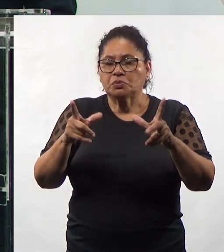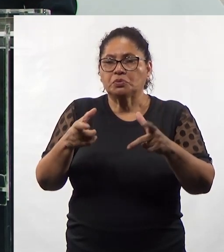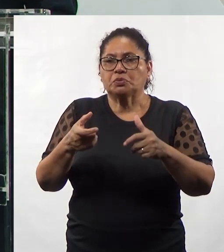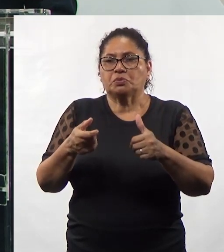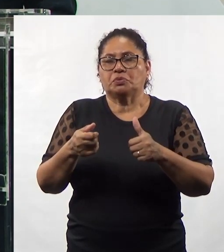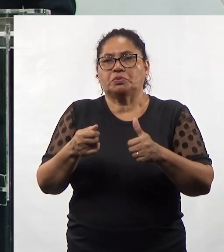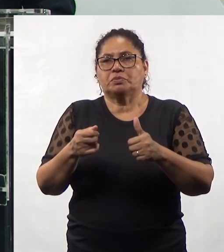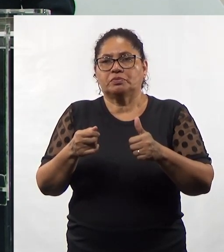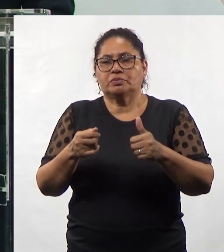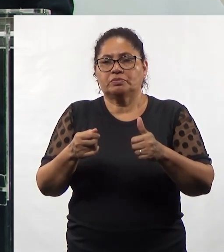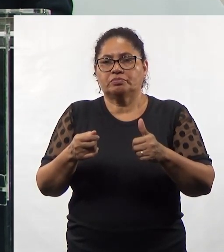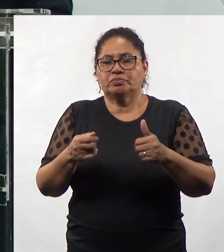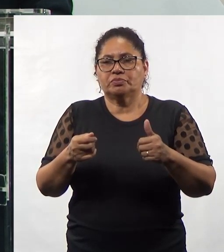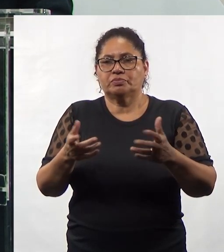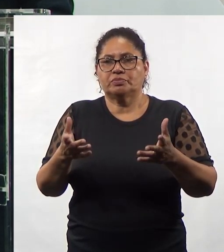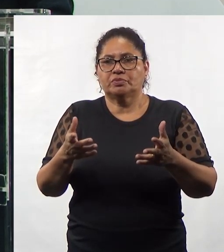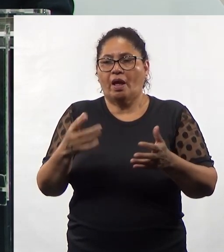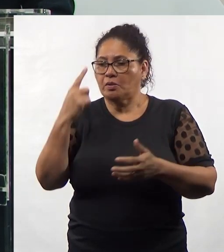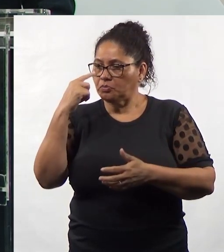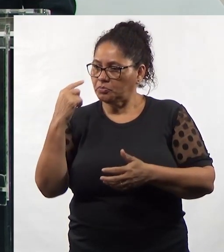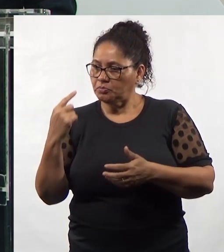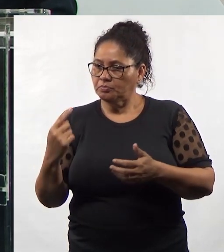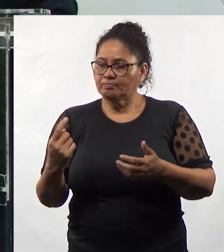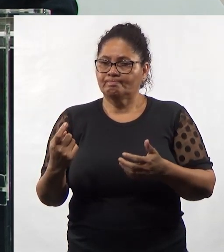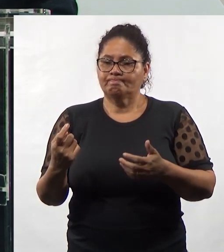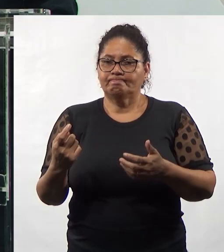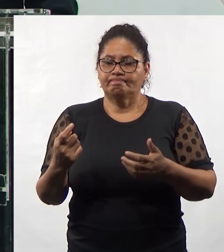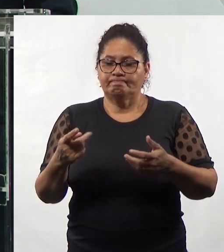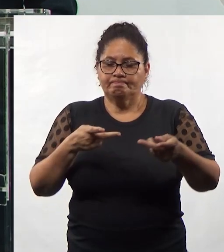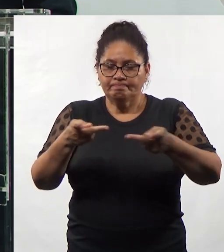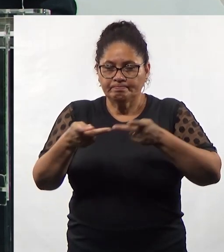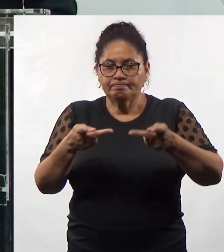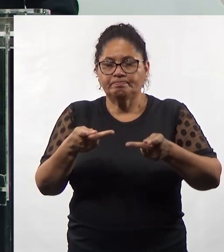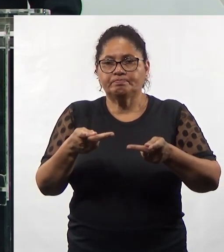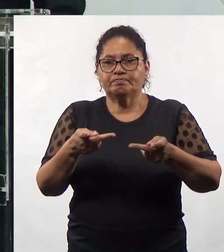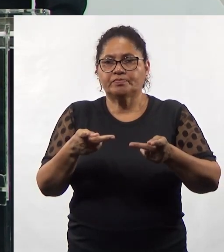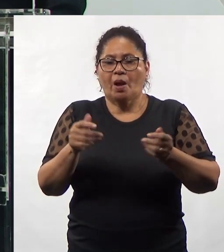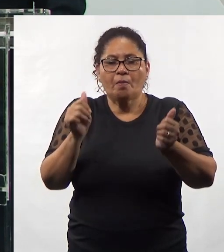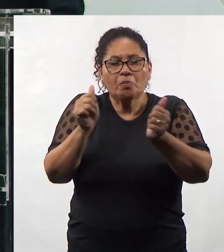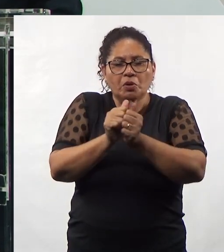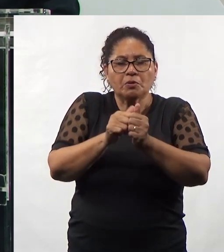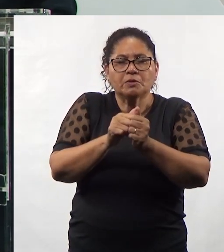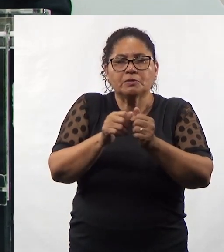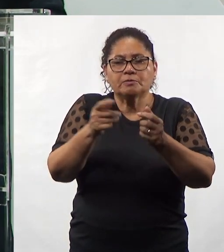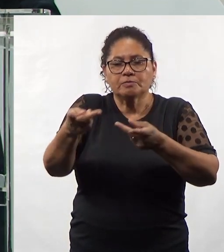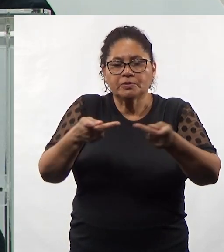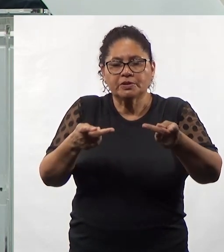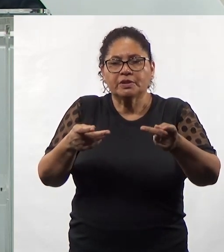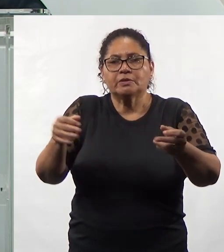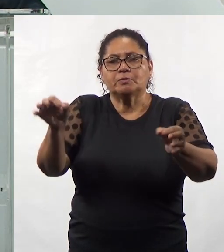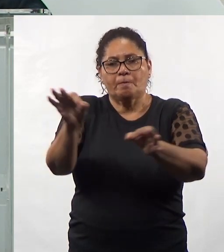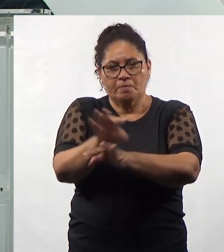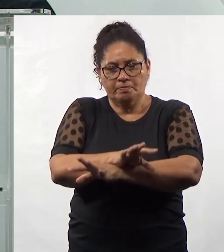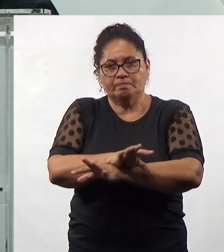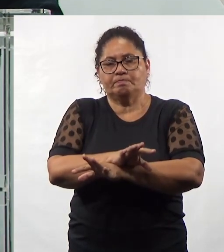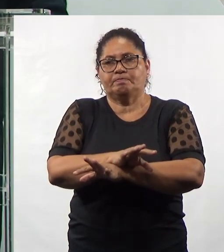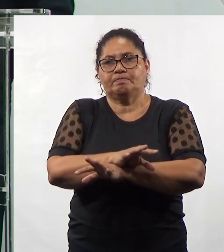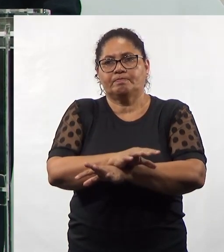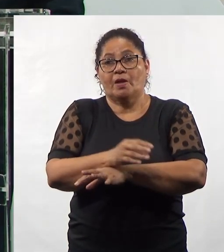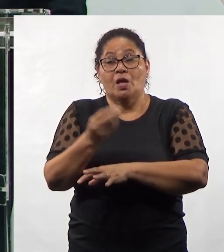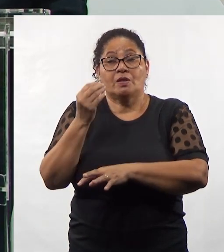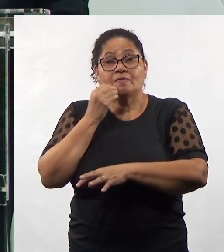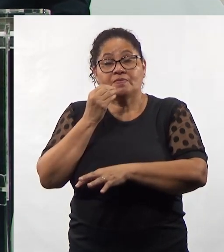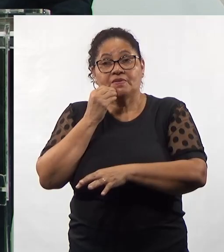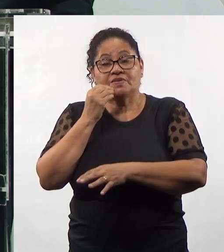as partes, né, interessadas no projeto, a gente esteja próximo de ter um projeto concluído. Então,